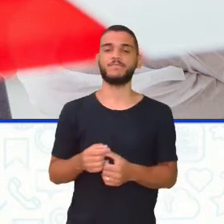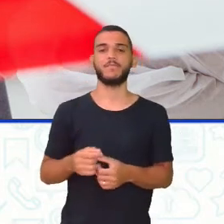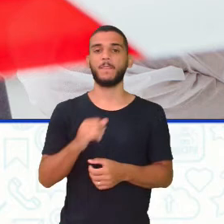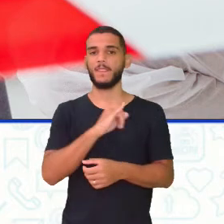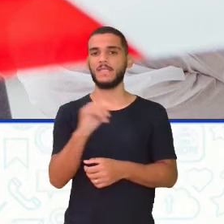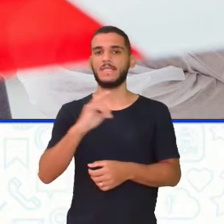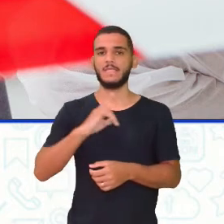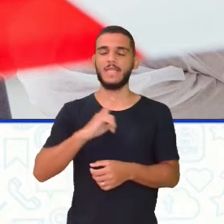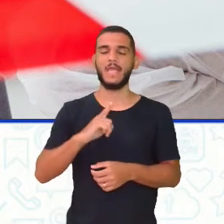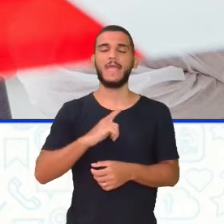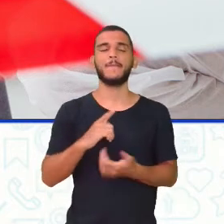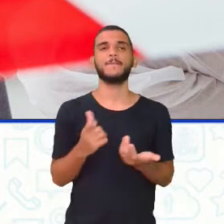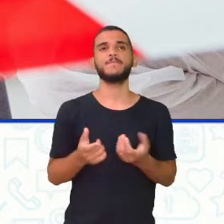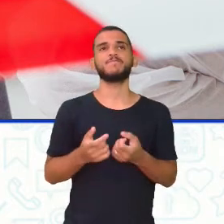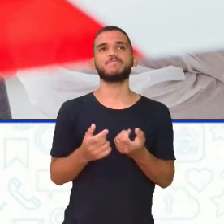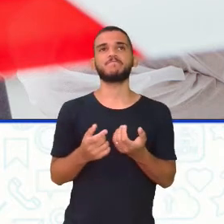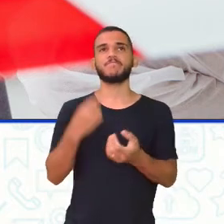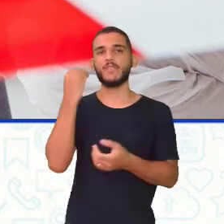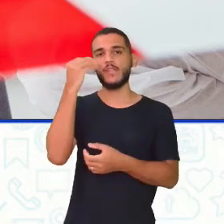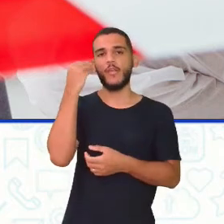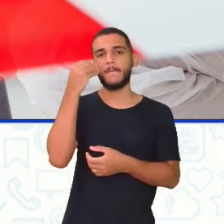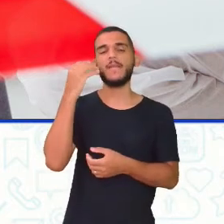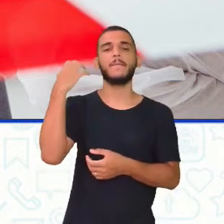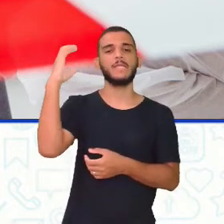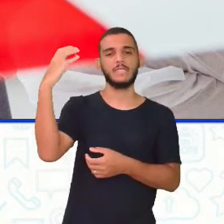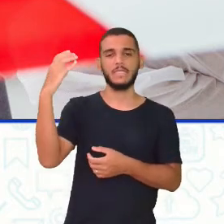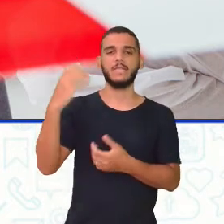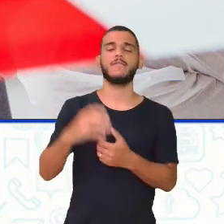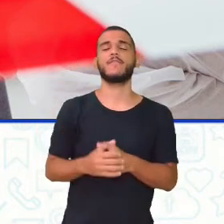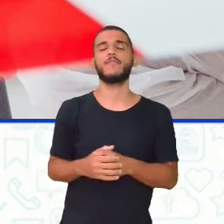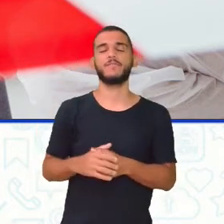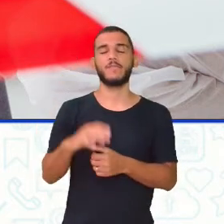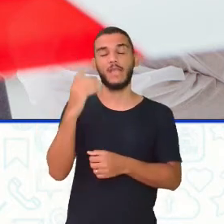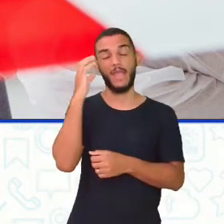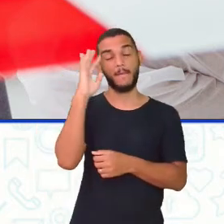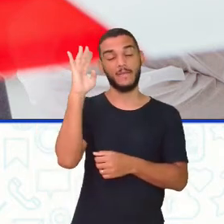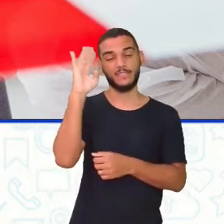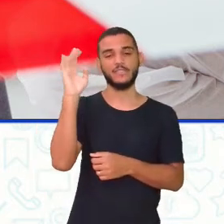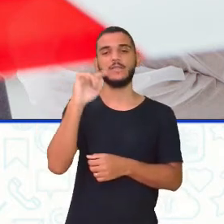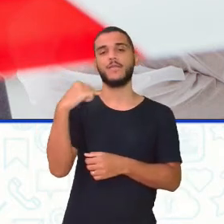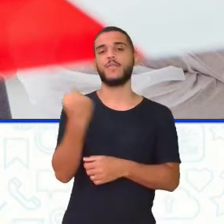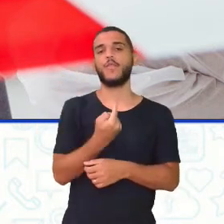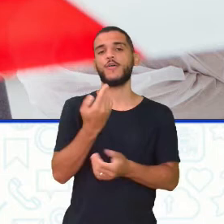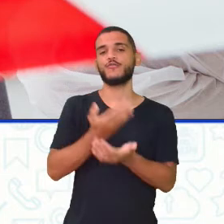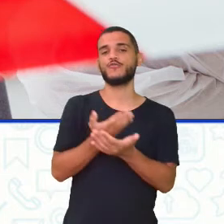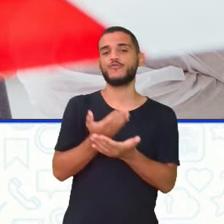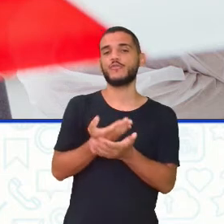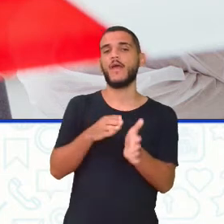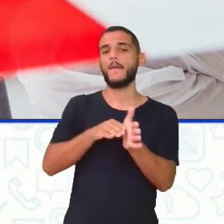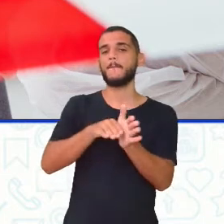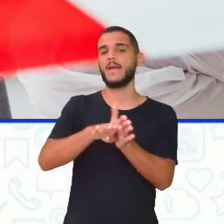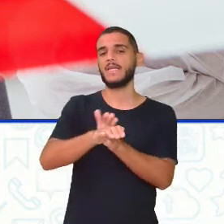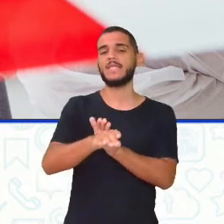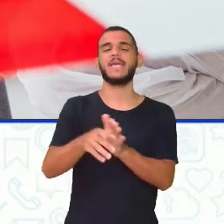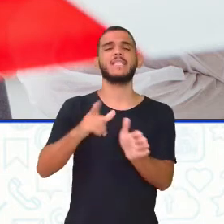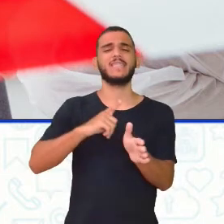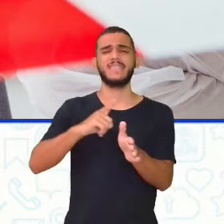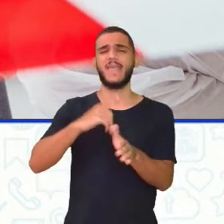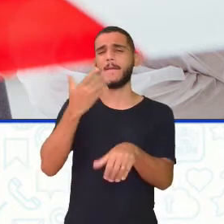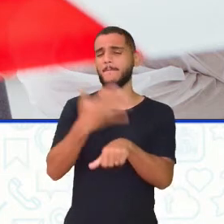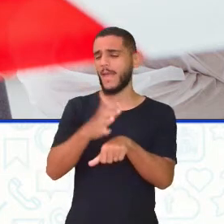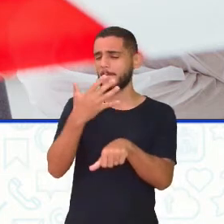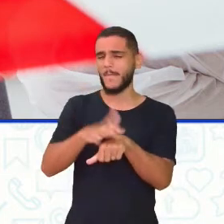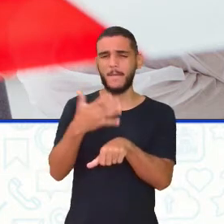vai testando as formas, né? Imagina que a gente está estudando um micro-organismo, e eu faço vários testes com esse micro-organismo, né?